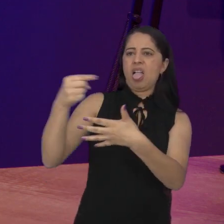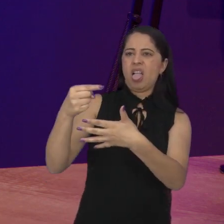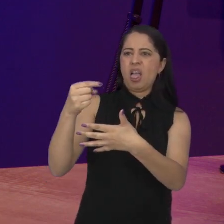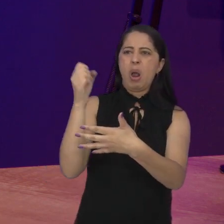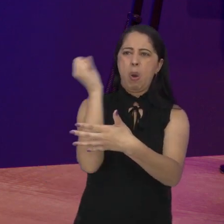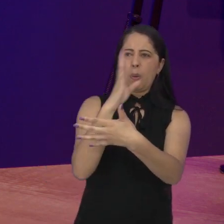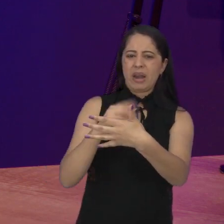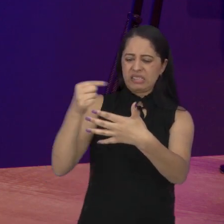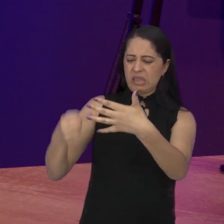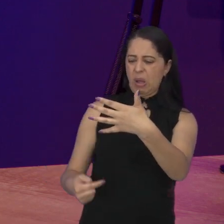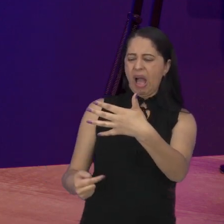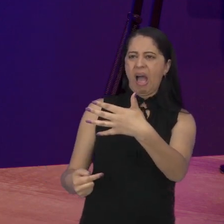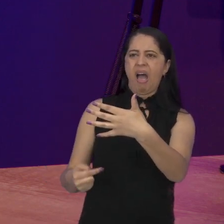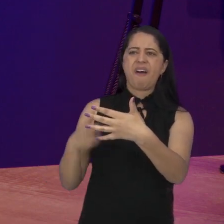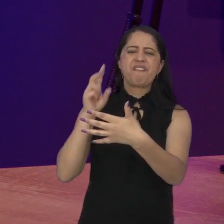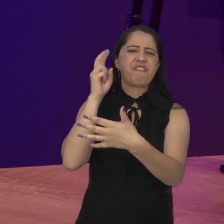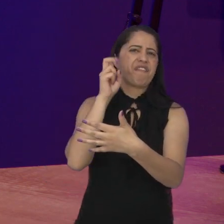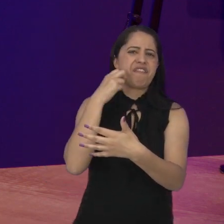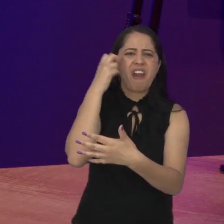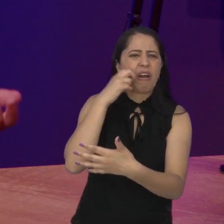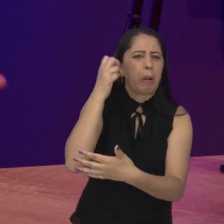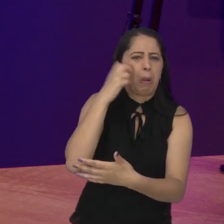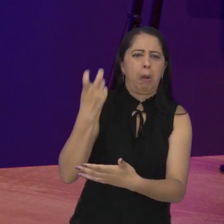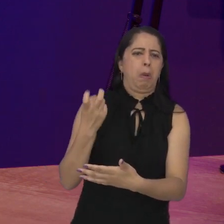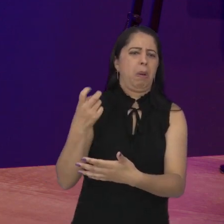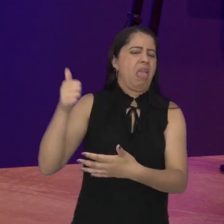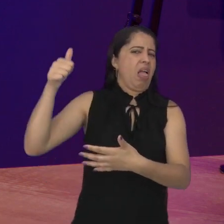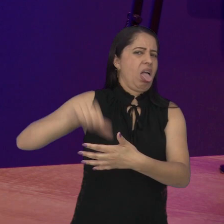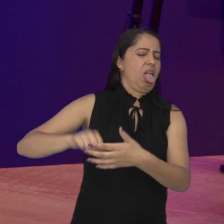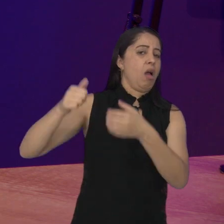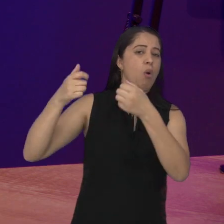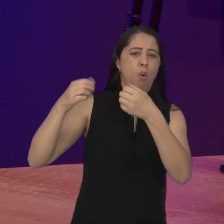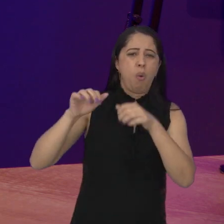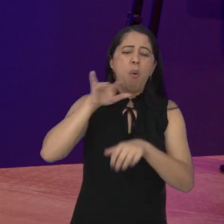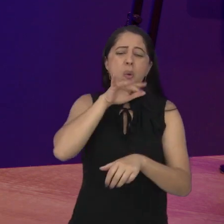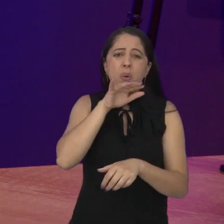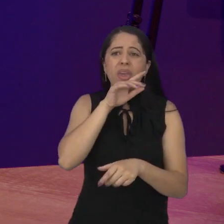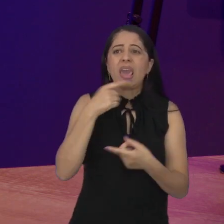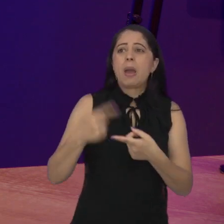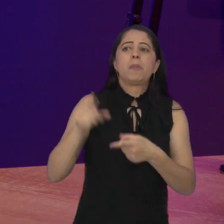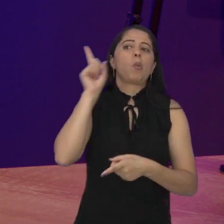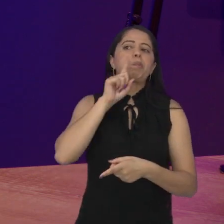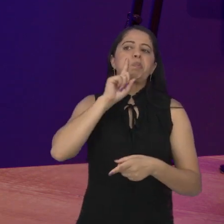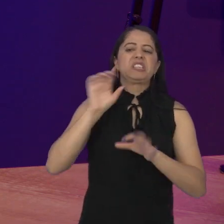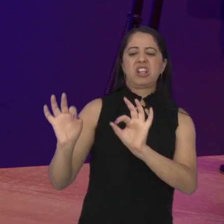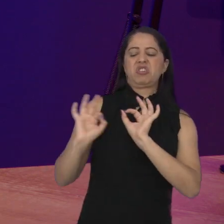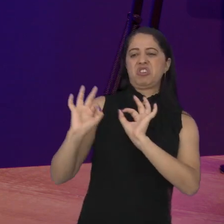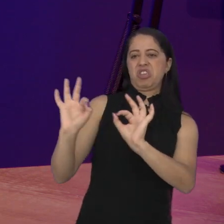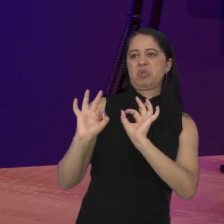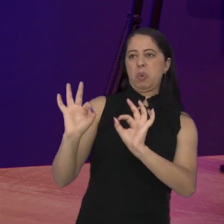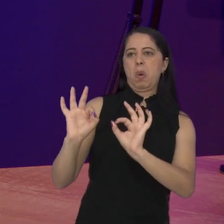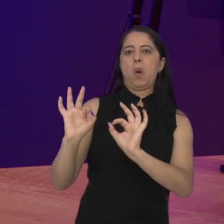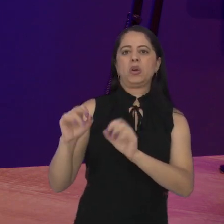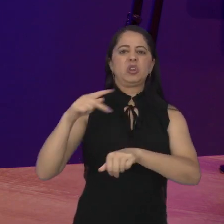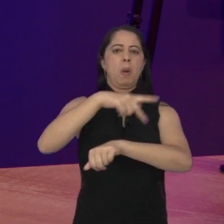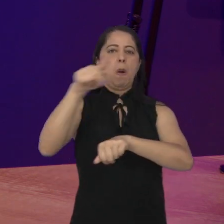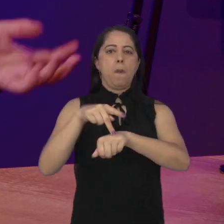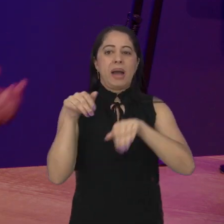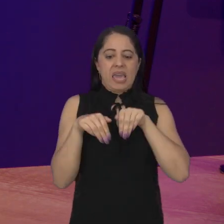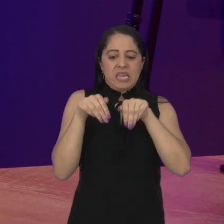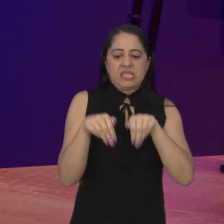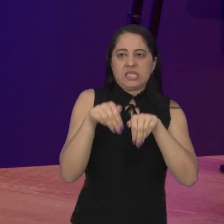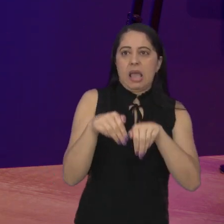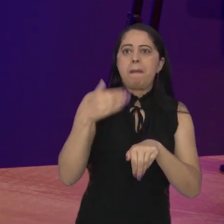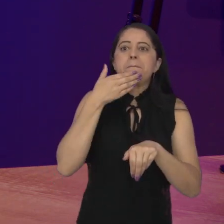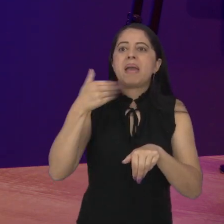olha o Brasil, a gente, né, não consegue fazer como Estados Unidos faz, ou como Noruega faz, como a